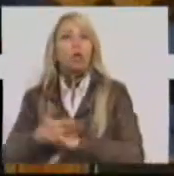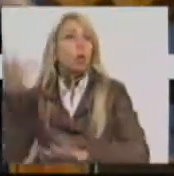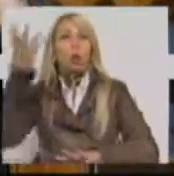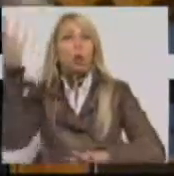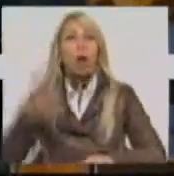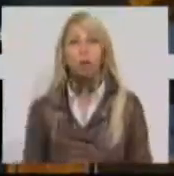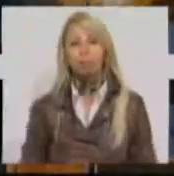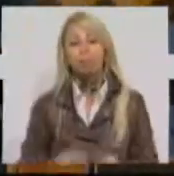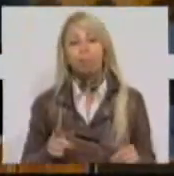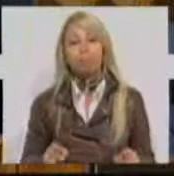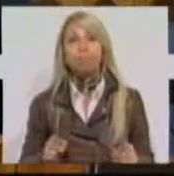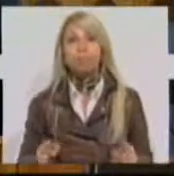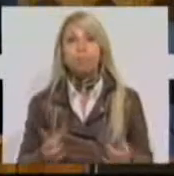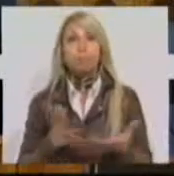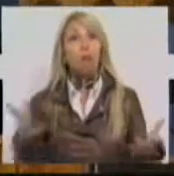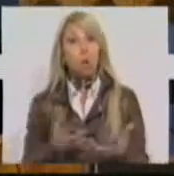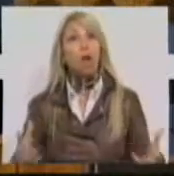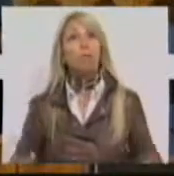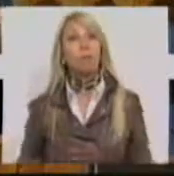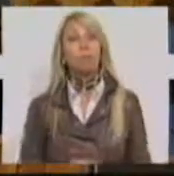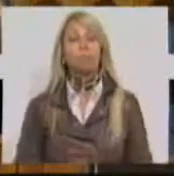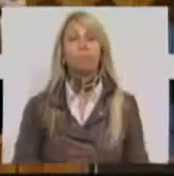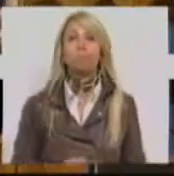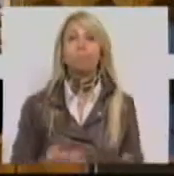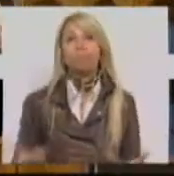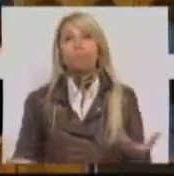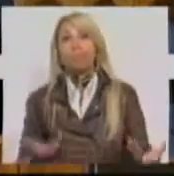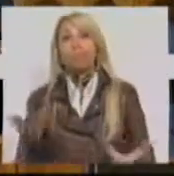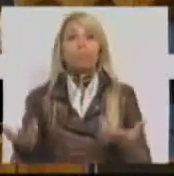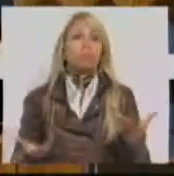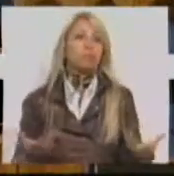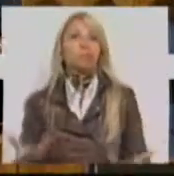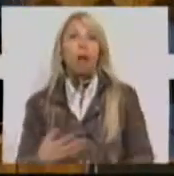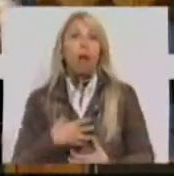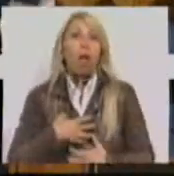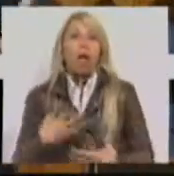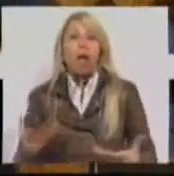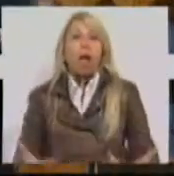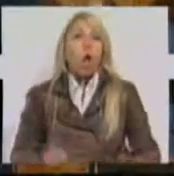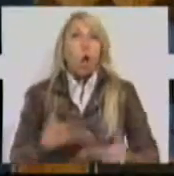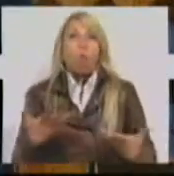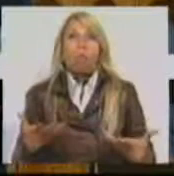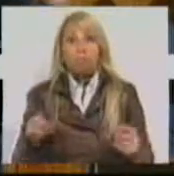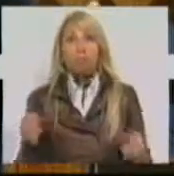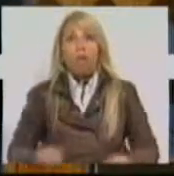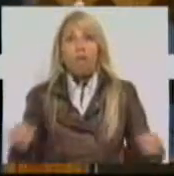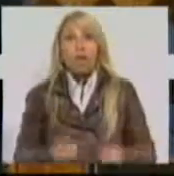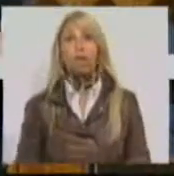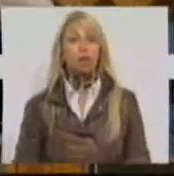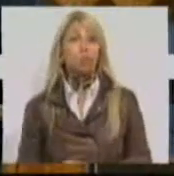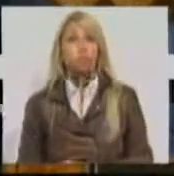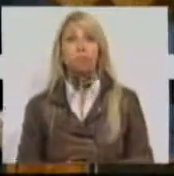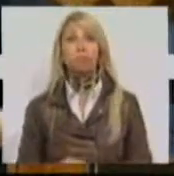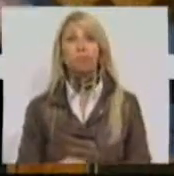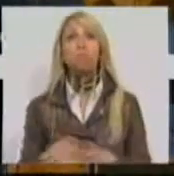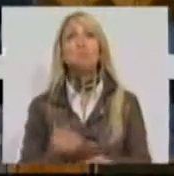cultural por parte da maioria, que são tão comoventes quanto vazias também, igualmente vazias, porque